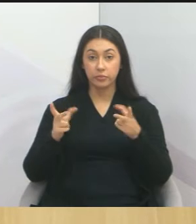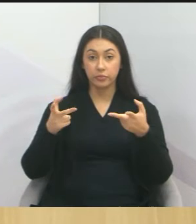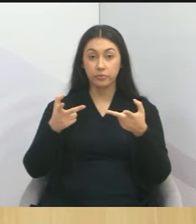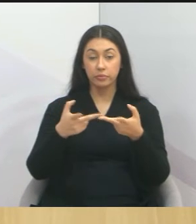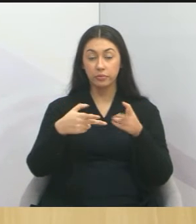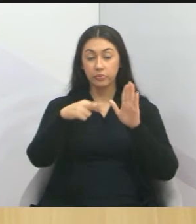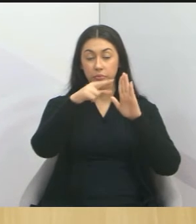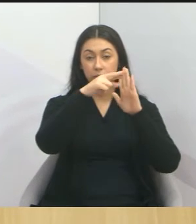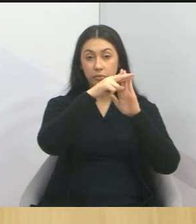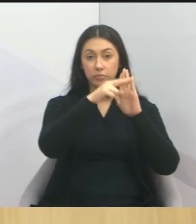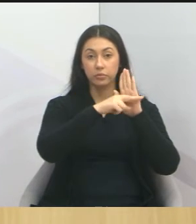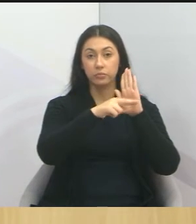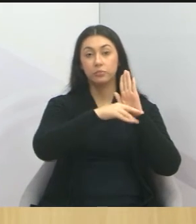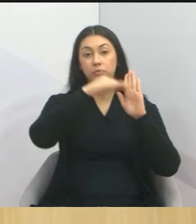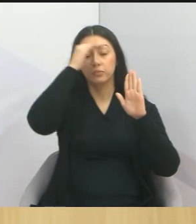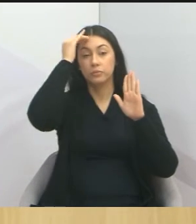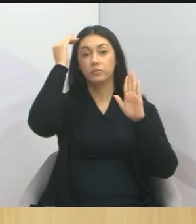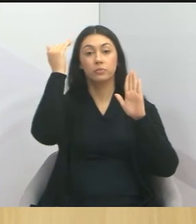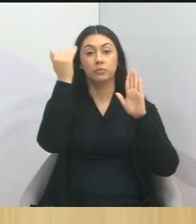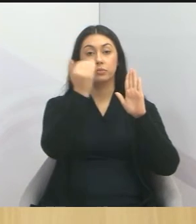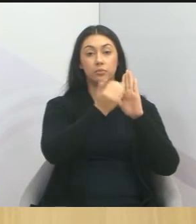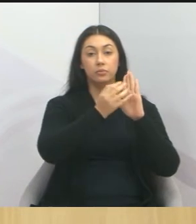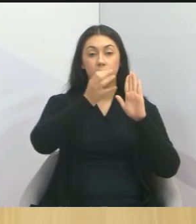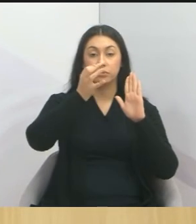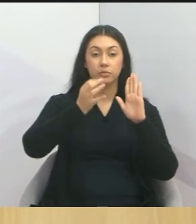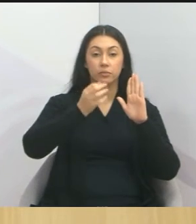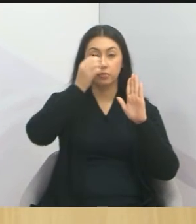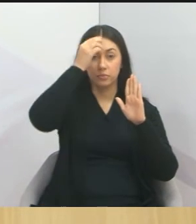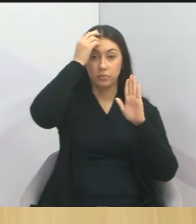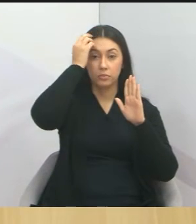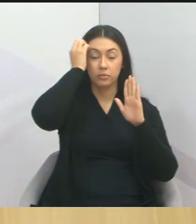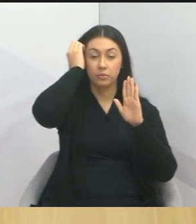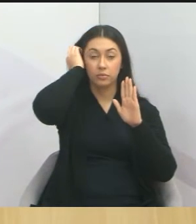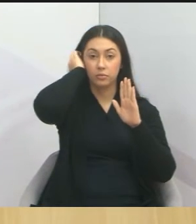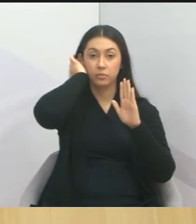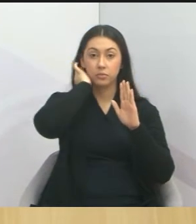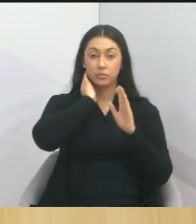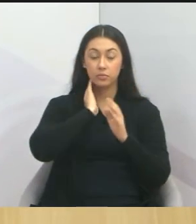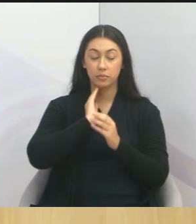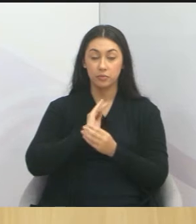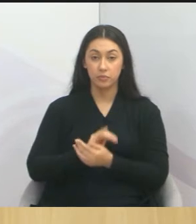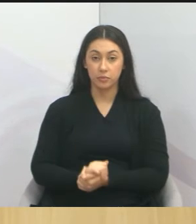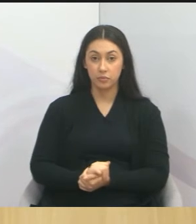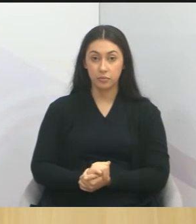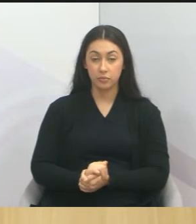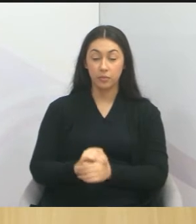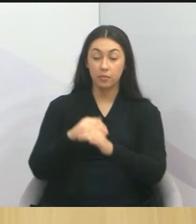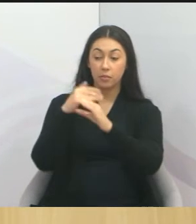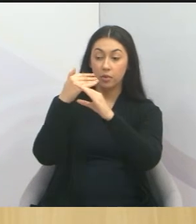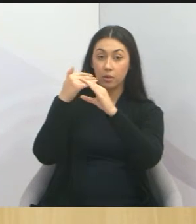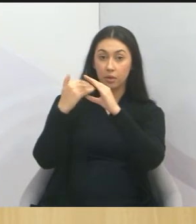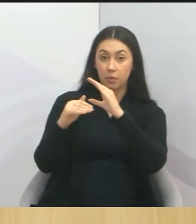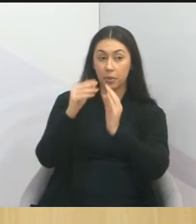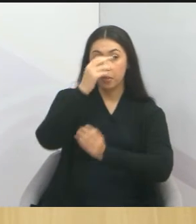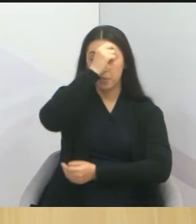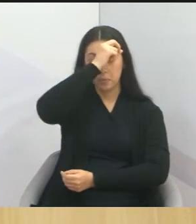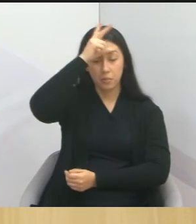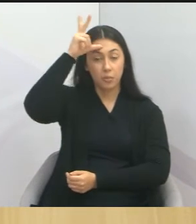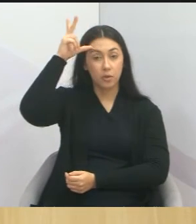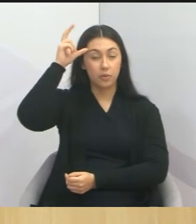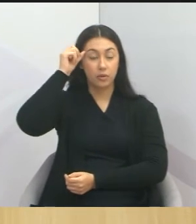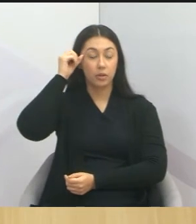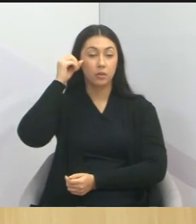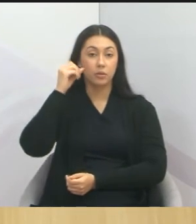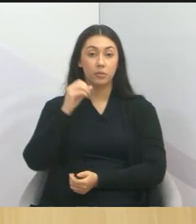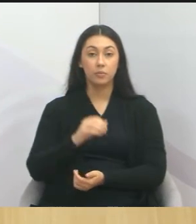dessa casa ouvido aprovado pela igreja de plenário e cumpridas as formalidades regimentais que seja encaminhado ao seu Prefeito